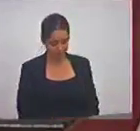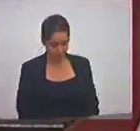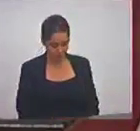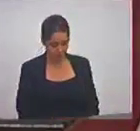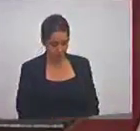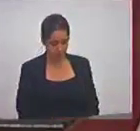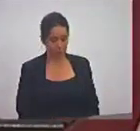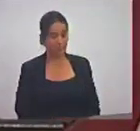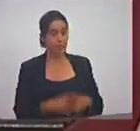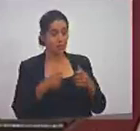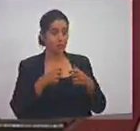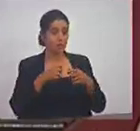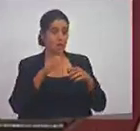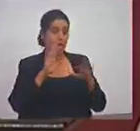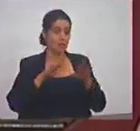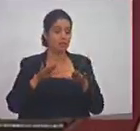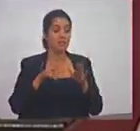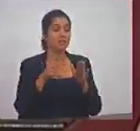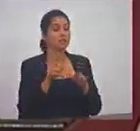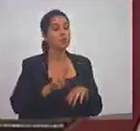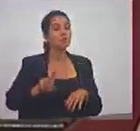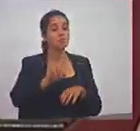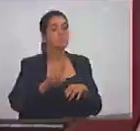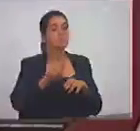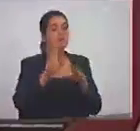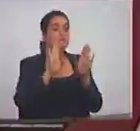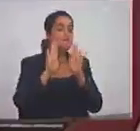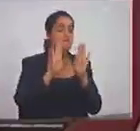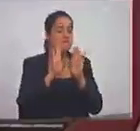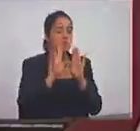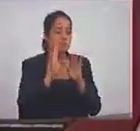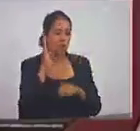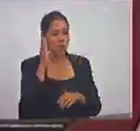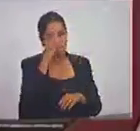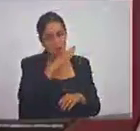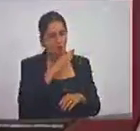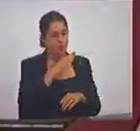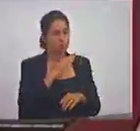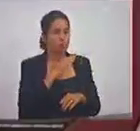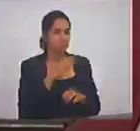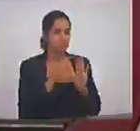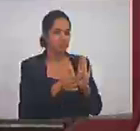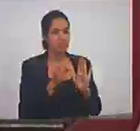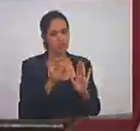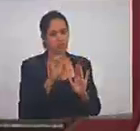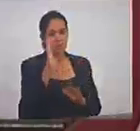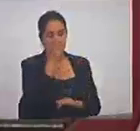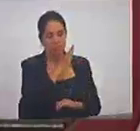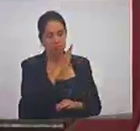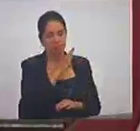forma maldosa. Mas, senhor presidente, eu gostaria, sim, de, como muitos vereadores aqui